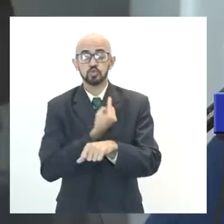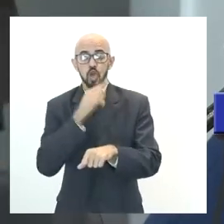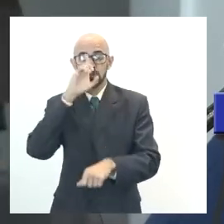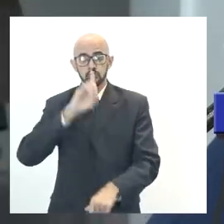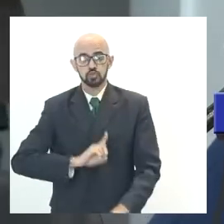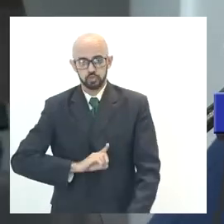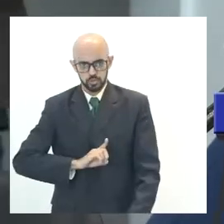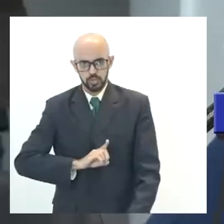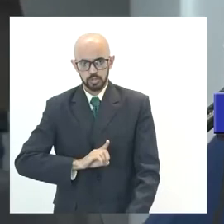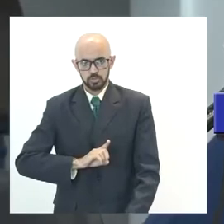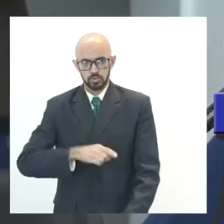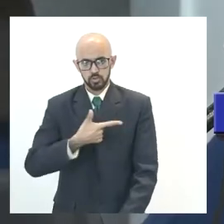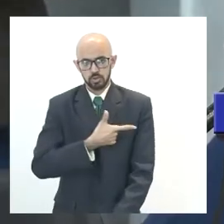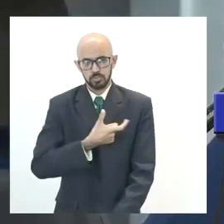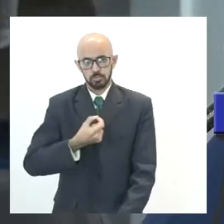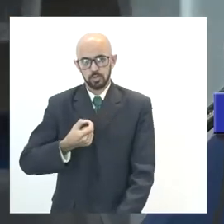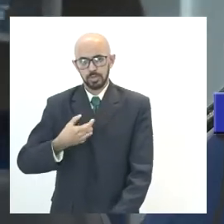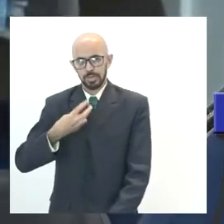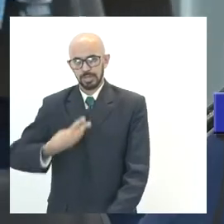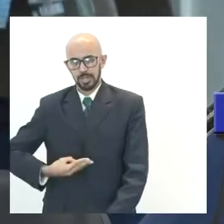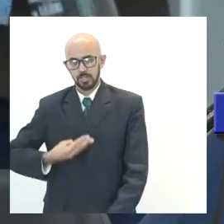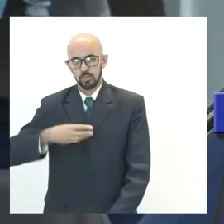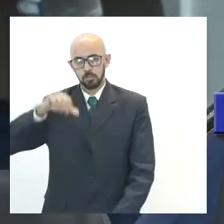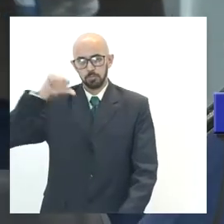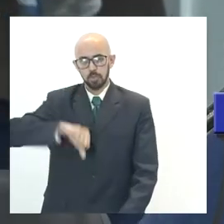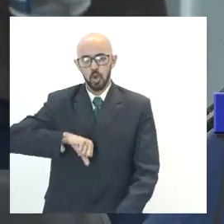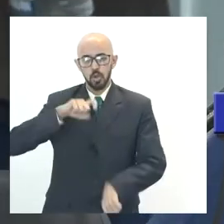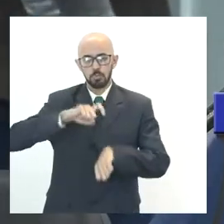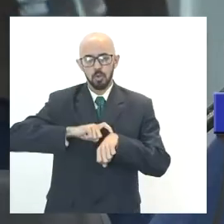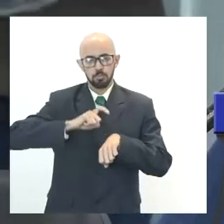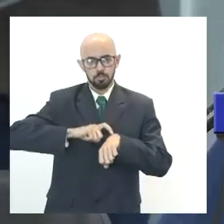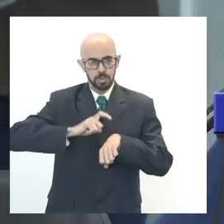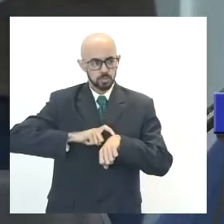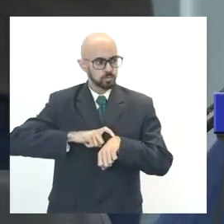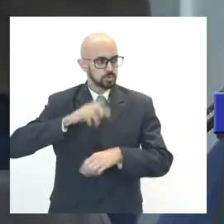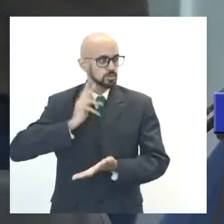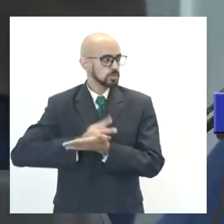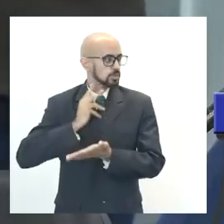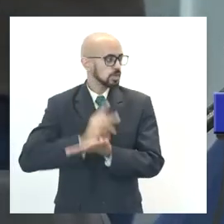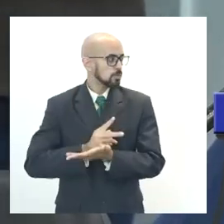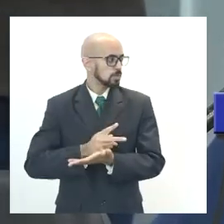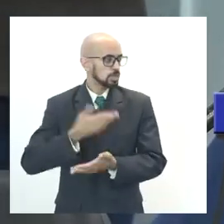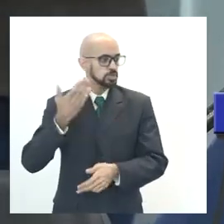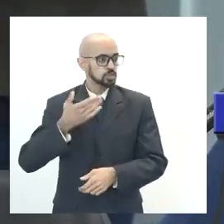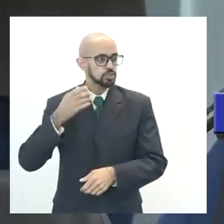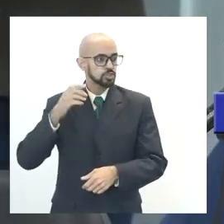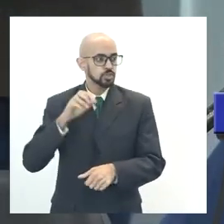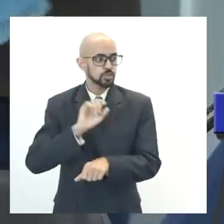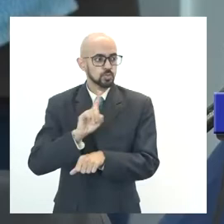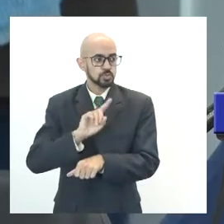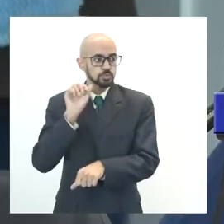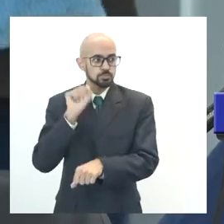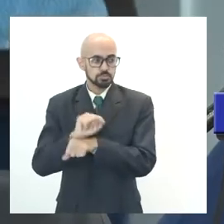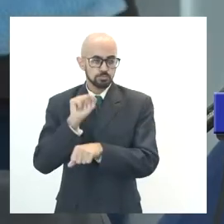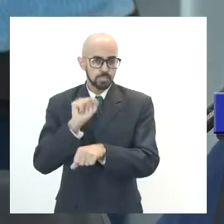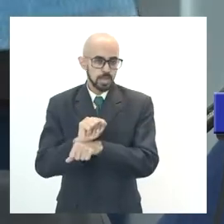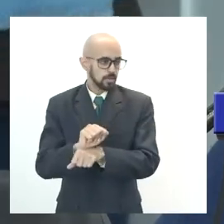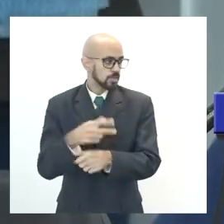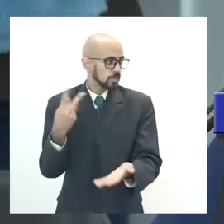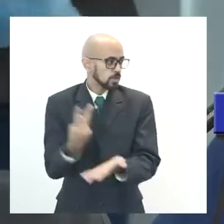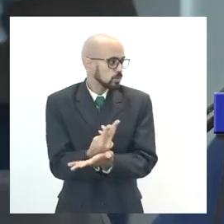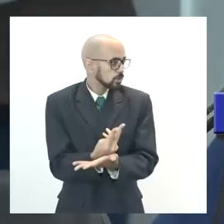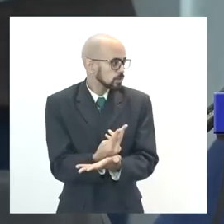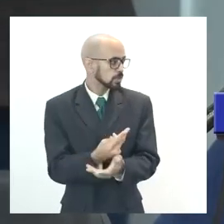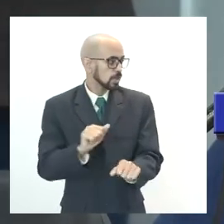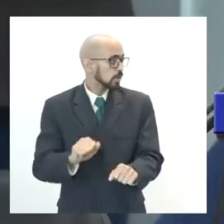foi um dos piores momentos que nós se vemos né até porque nós não esperávamos que o ataque viria logo em 2003